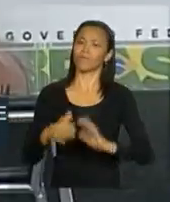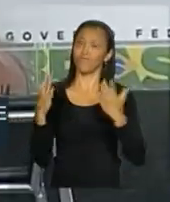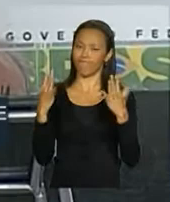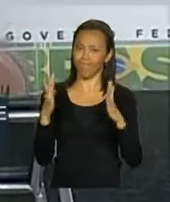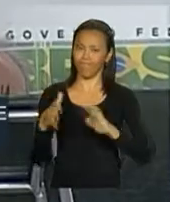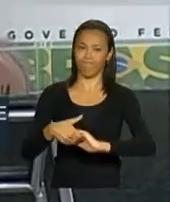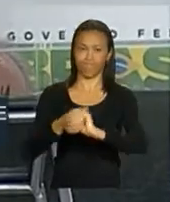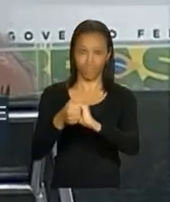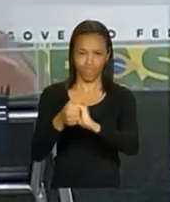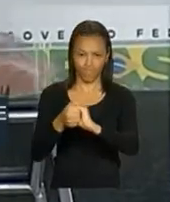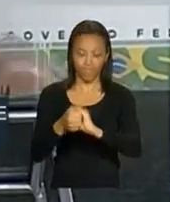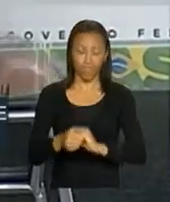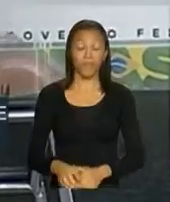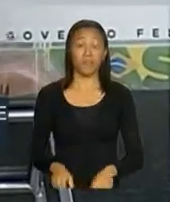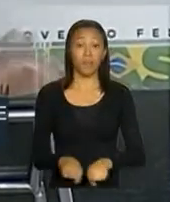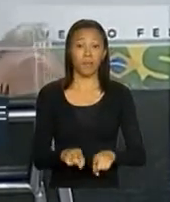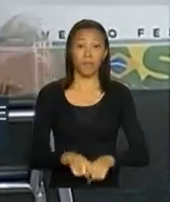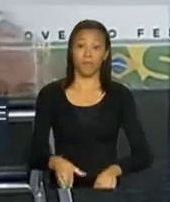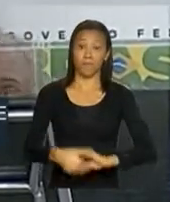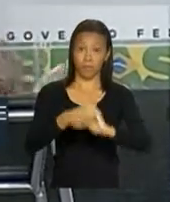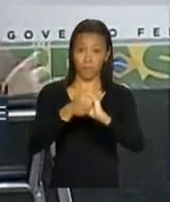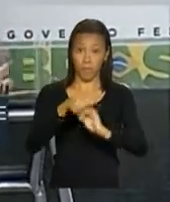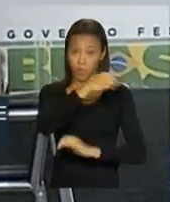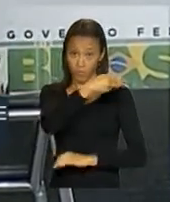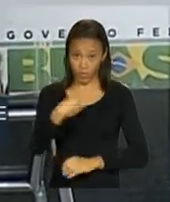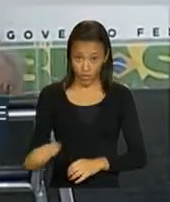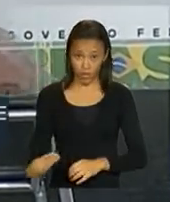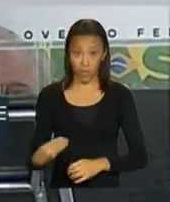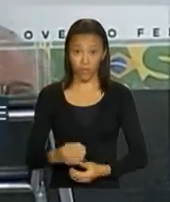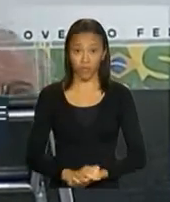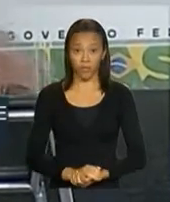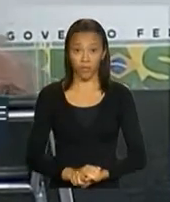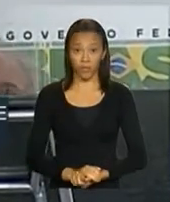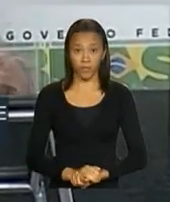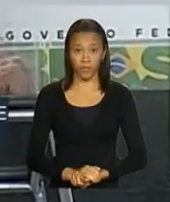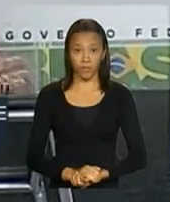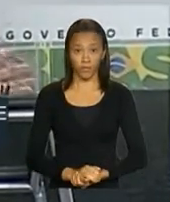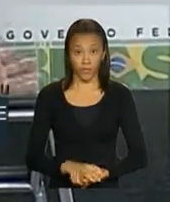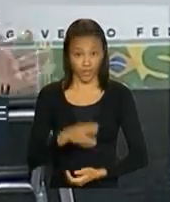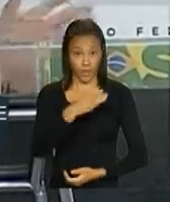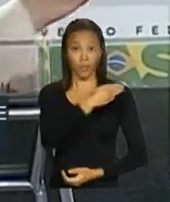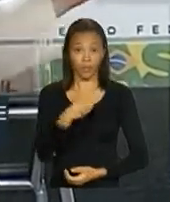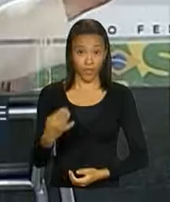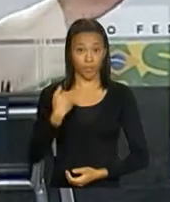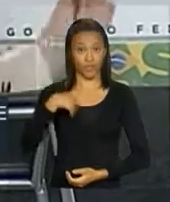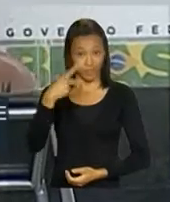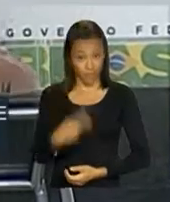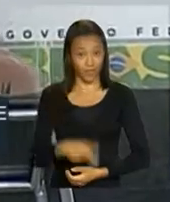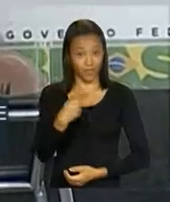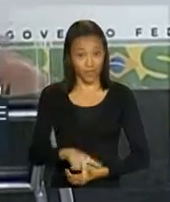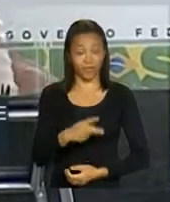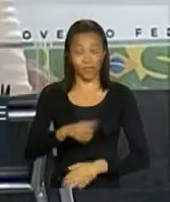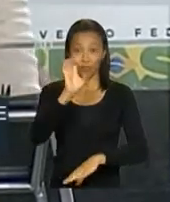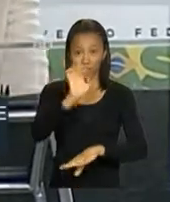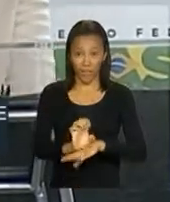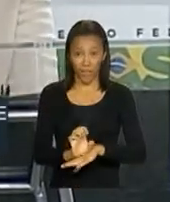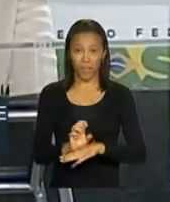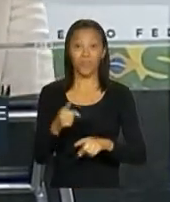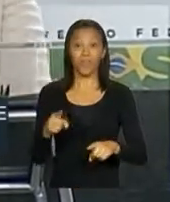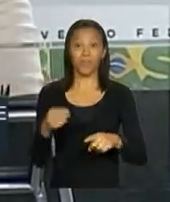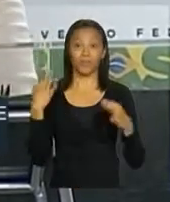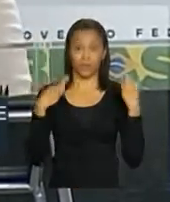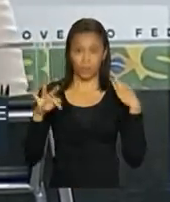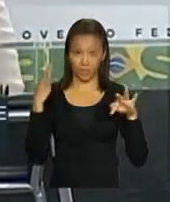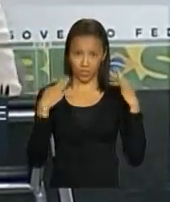homenagem, ao ministro de Estado, ministro, eu vou falar primeiro no nosso ministro, que é do Maranhão, do Turismo, que é